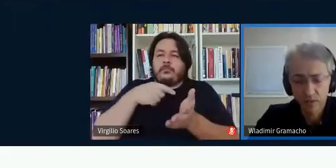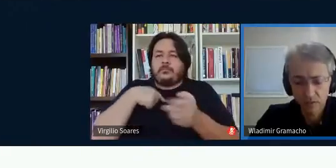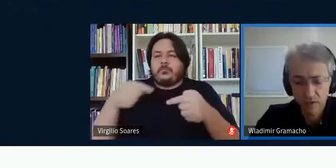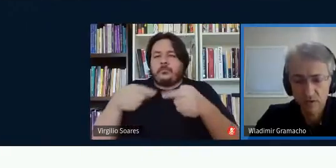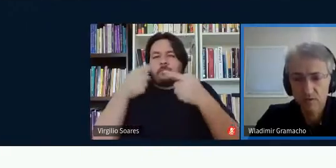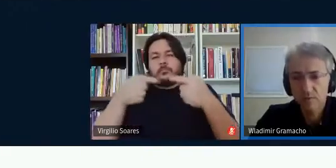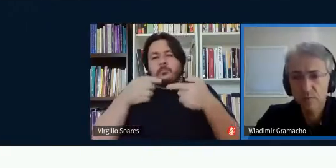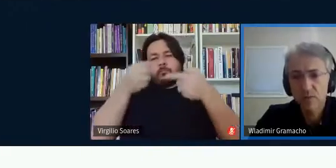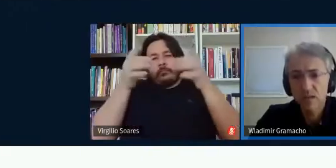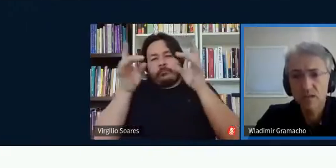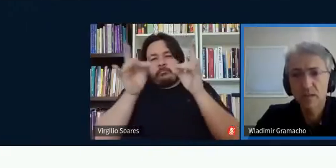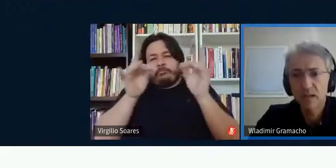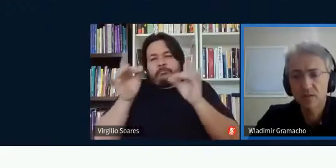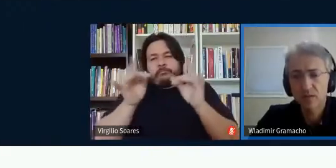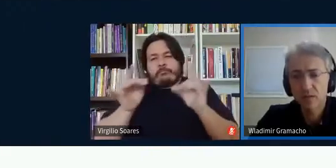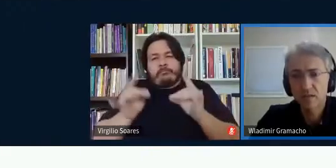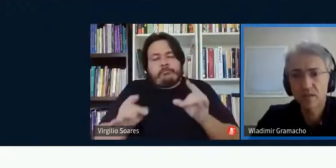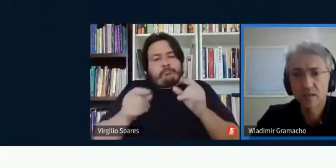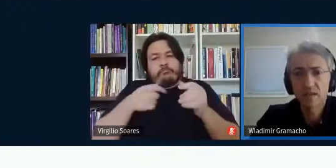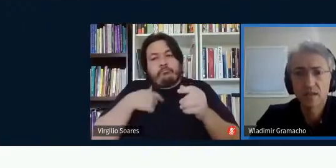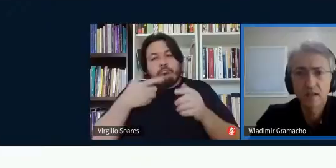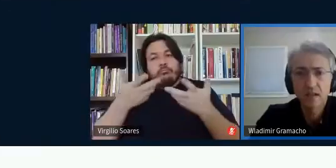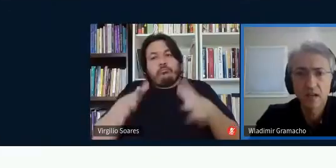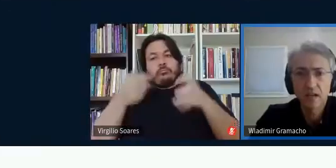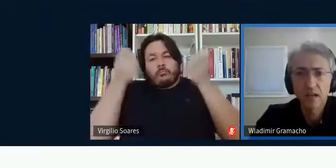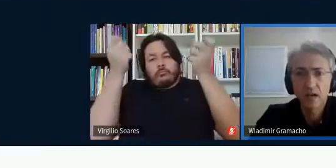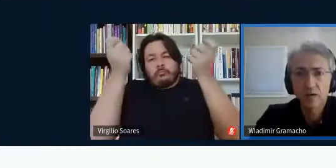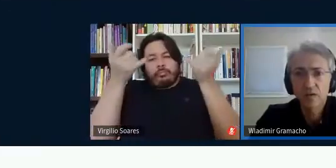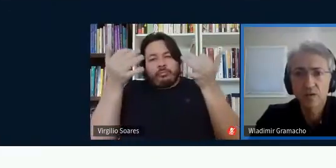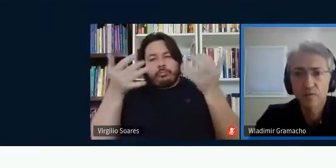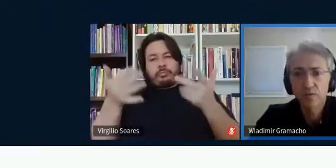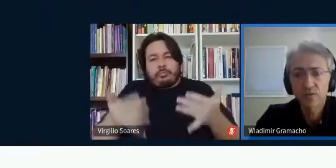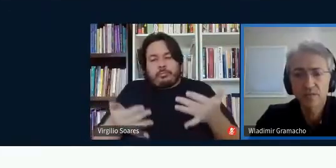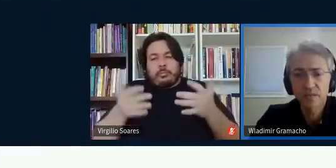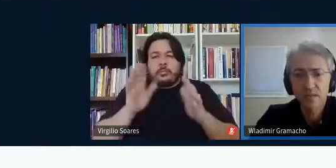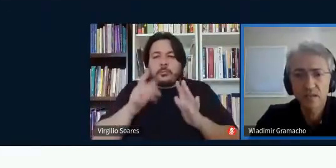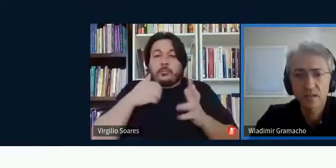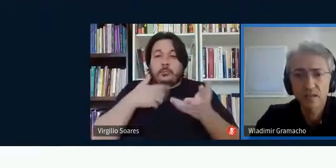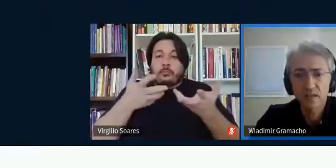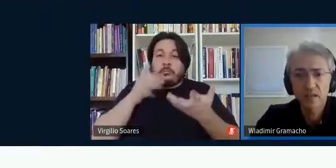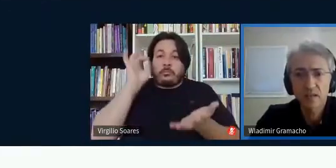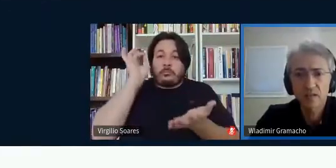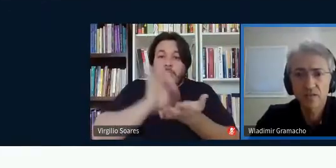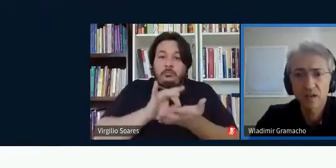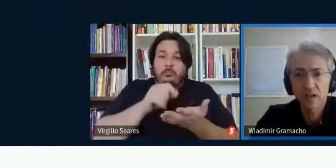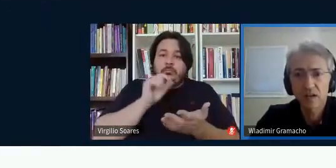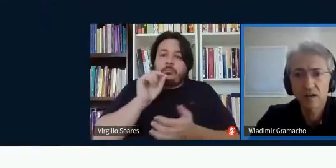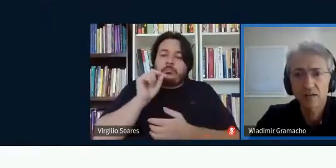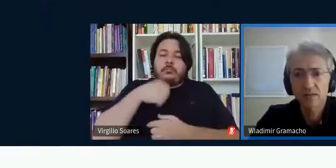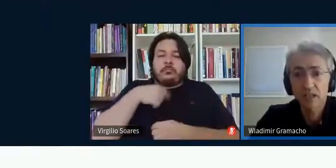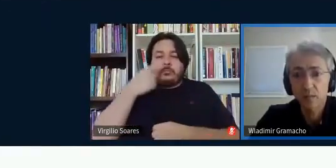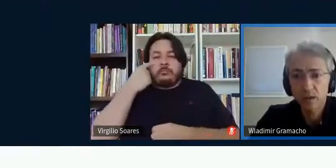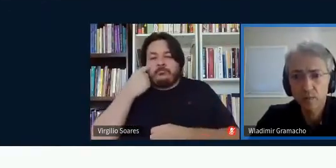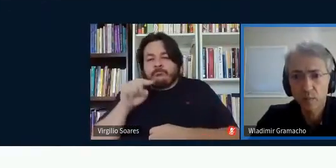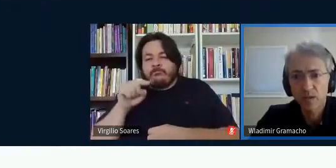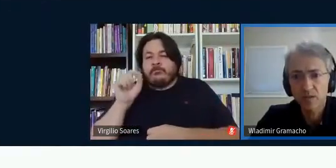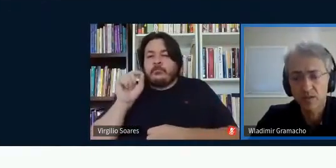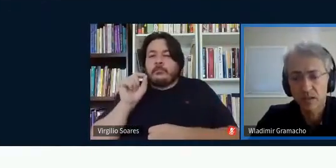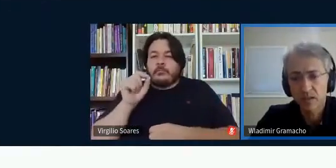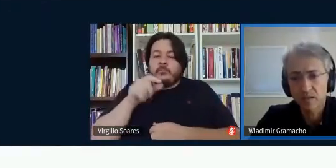nesse momento. A gente não busca explicações, o que a gente busca fazer é identificar